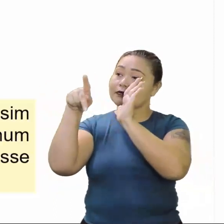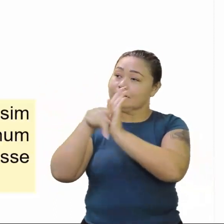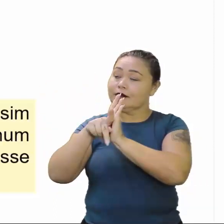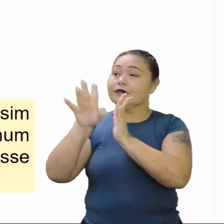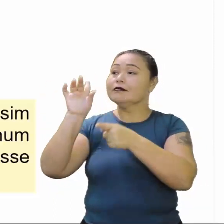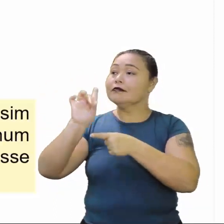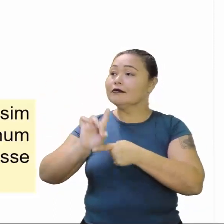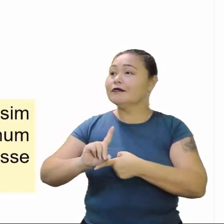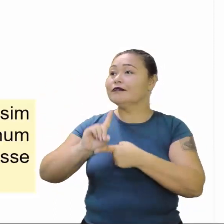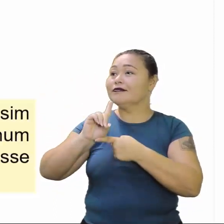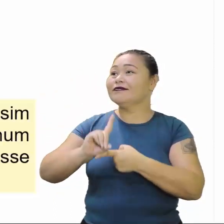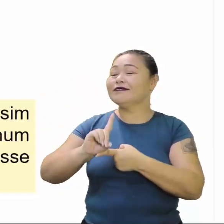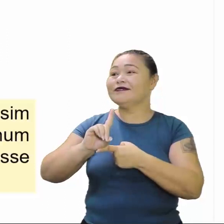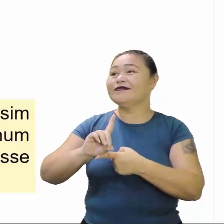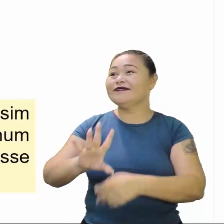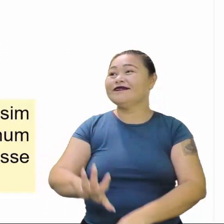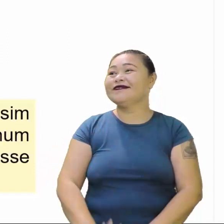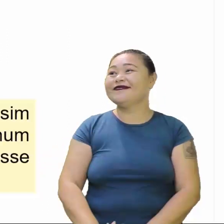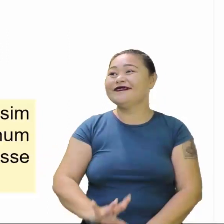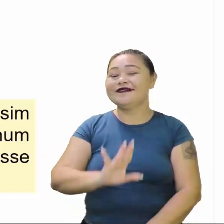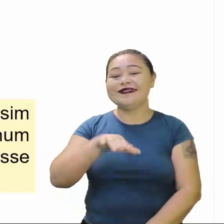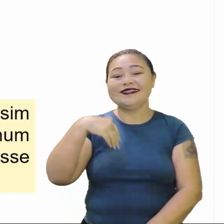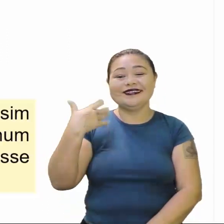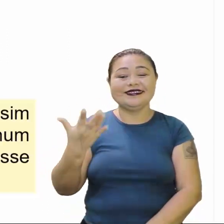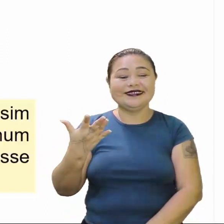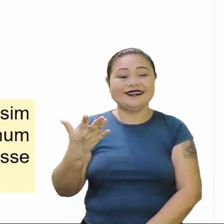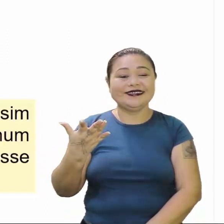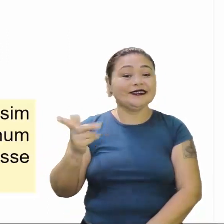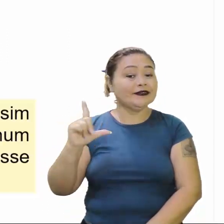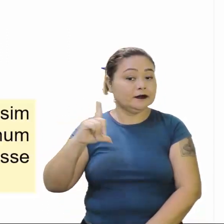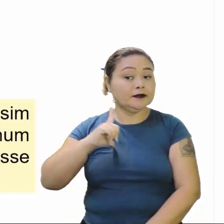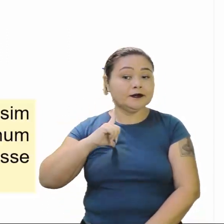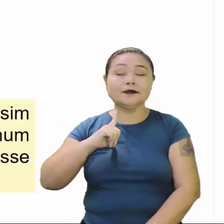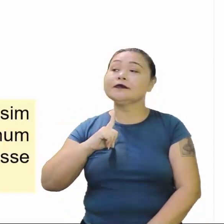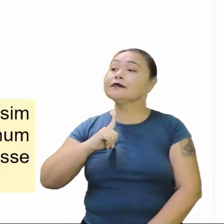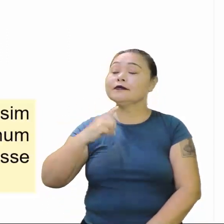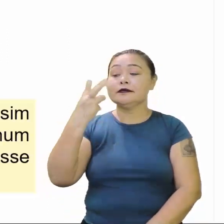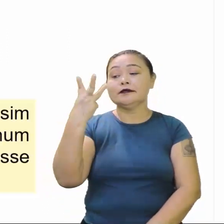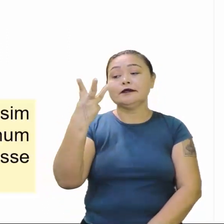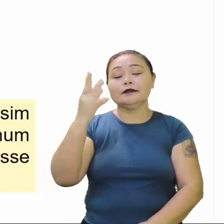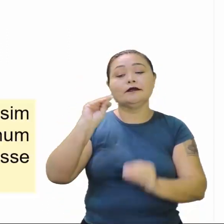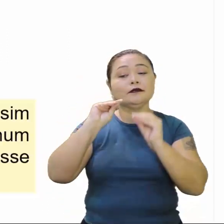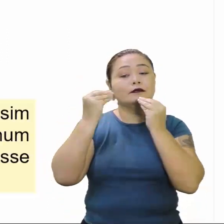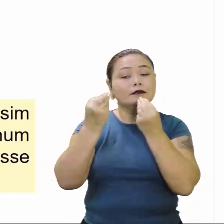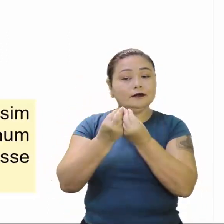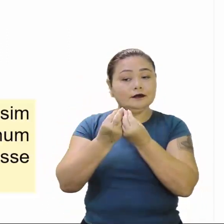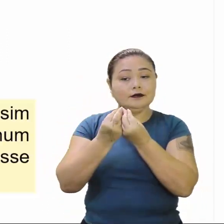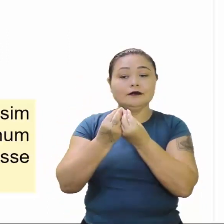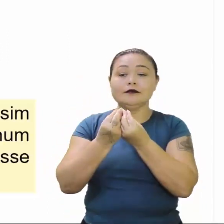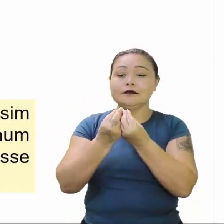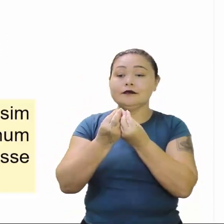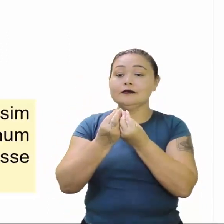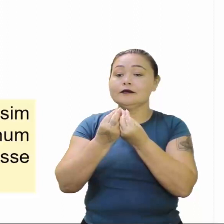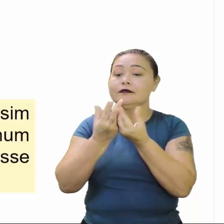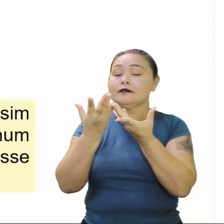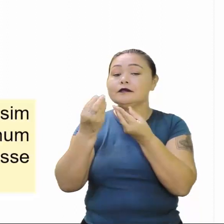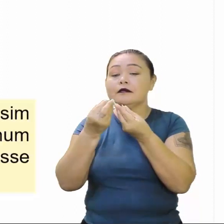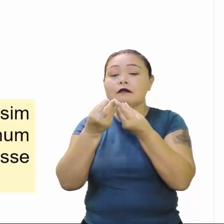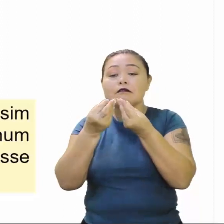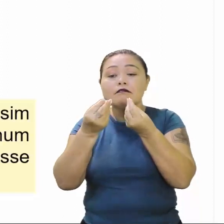densidade. E apesar disso, né, nós também temos 3 substâncias que são substâncias